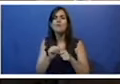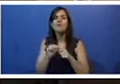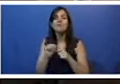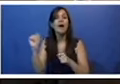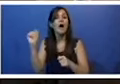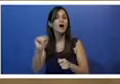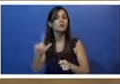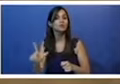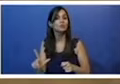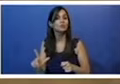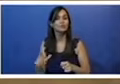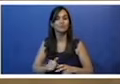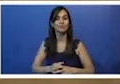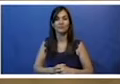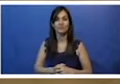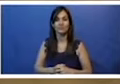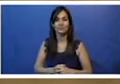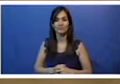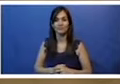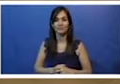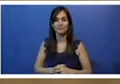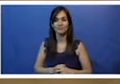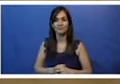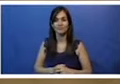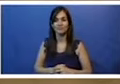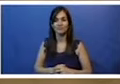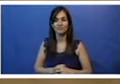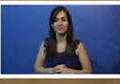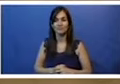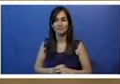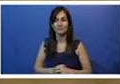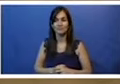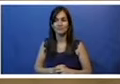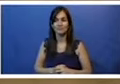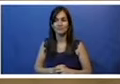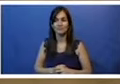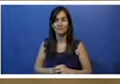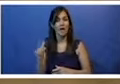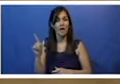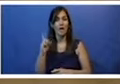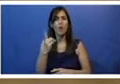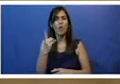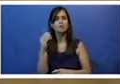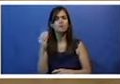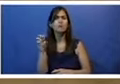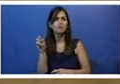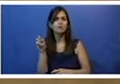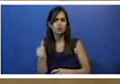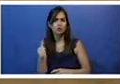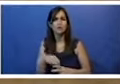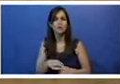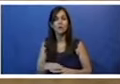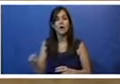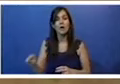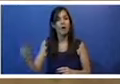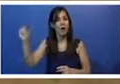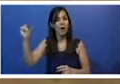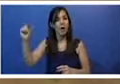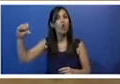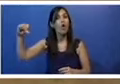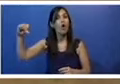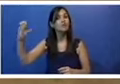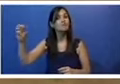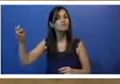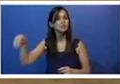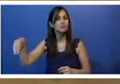preciso para formar Azul agora olha lá essa aqui que mede 1 cm e essa mede 9